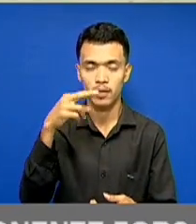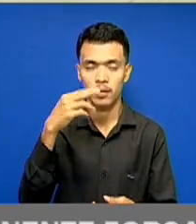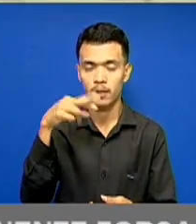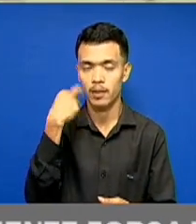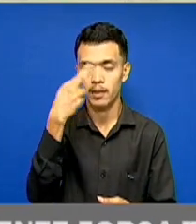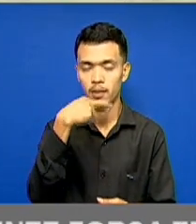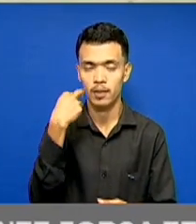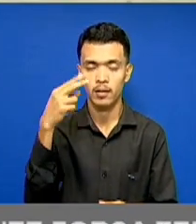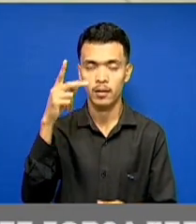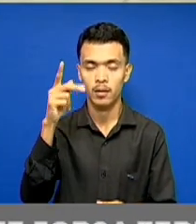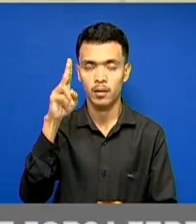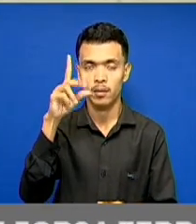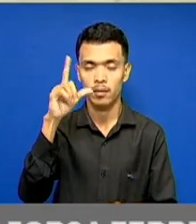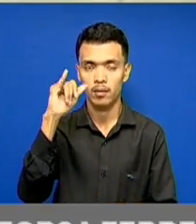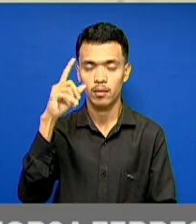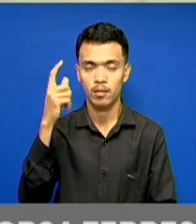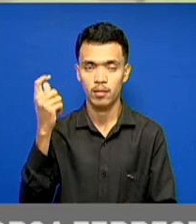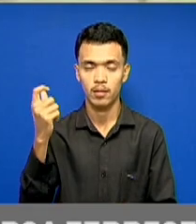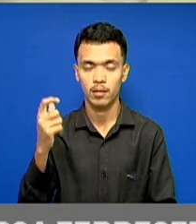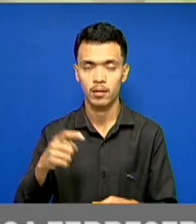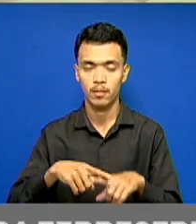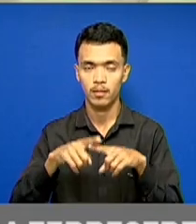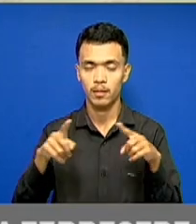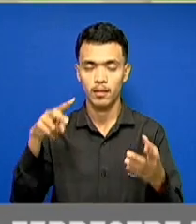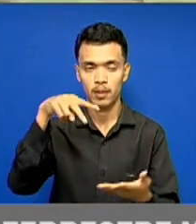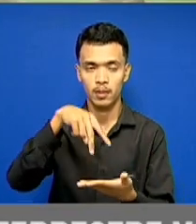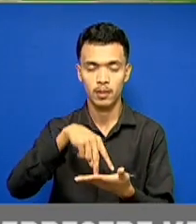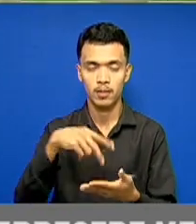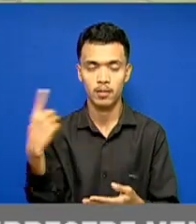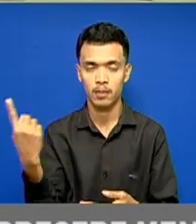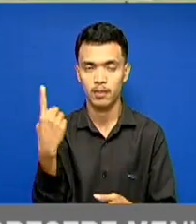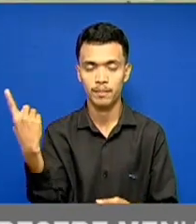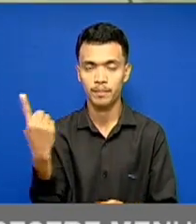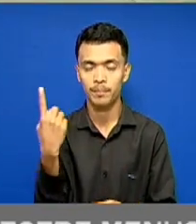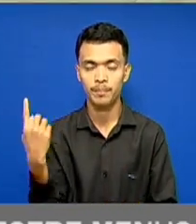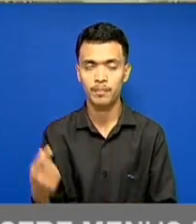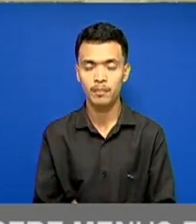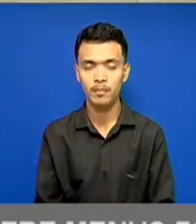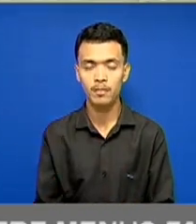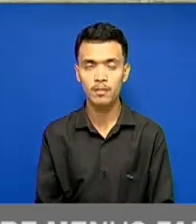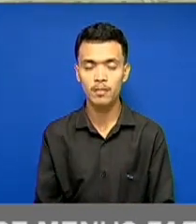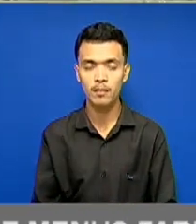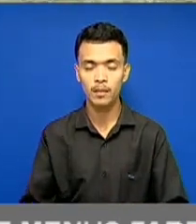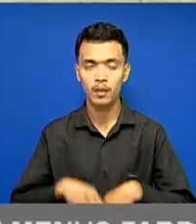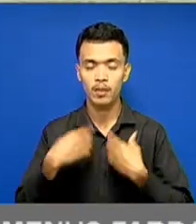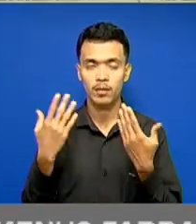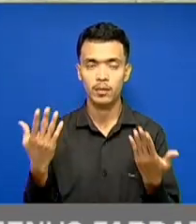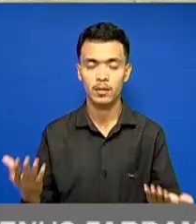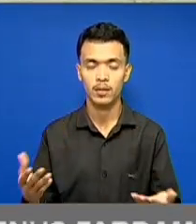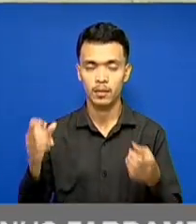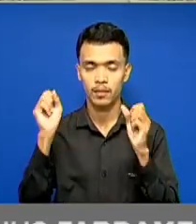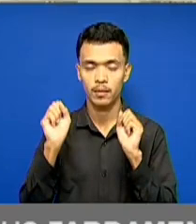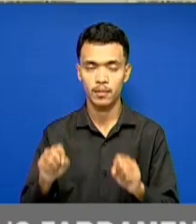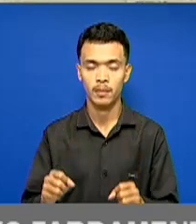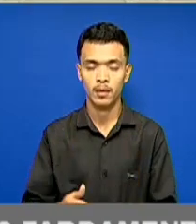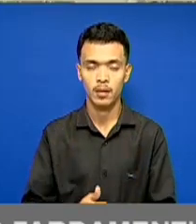los la os botfon ba komunidade mai ba botme existen anos ba komunidade mai ba aikom hamuto ko disa nasional pesquisa o insama ka bele